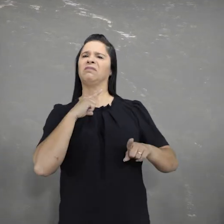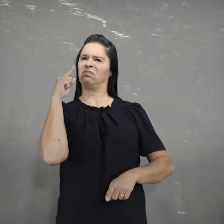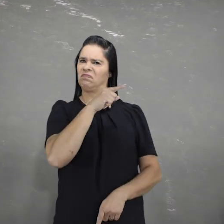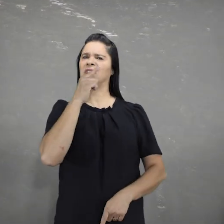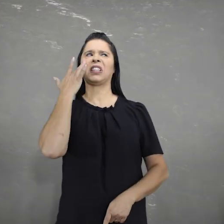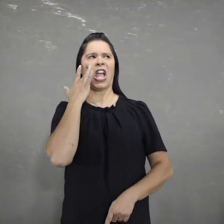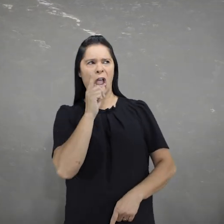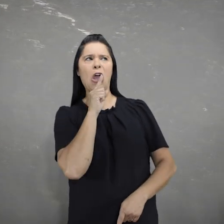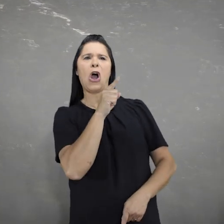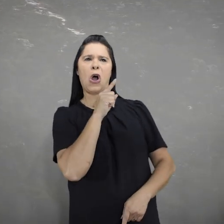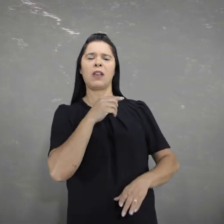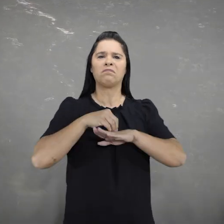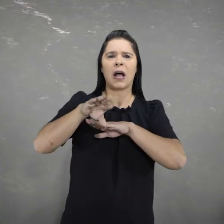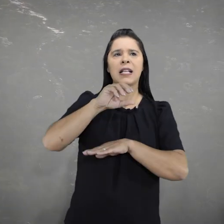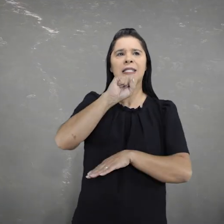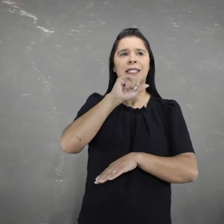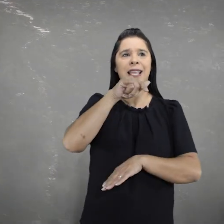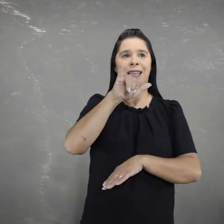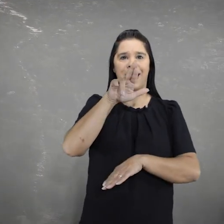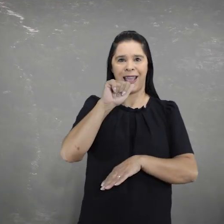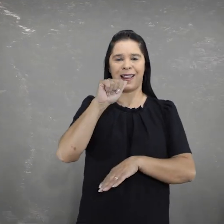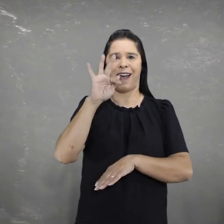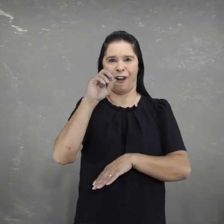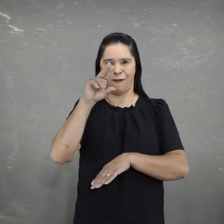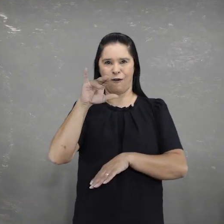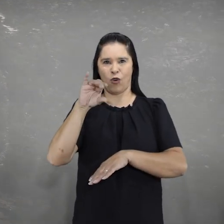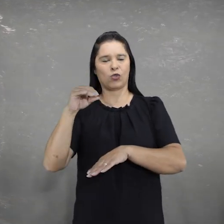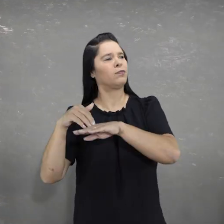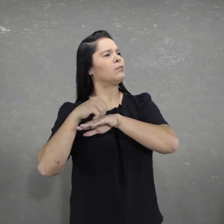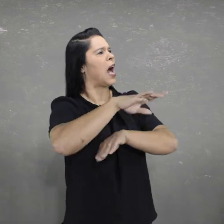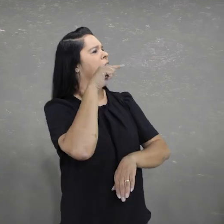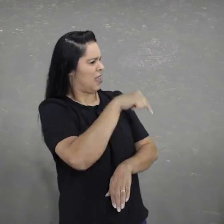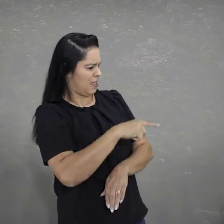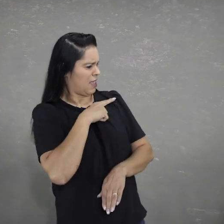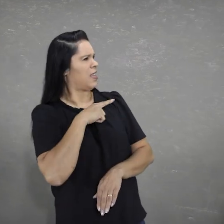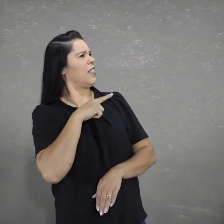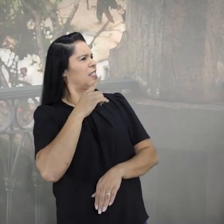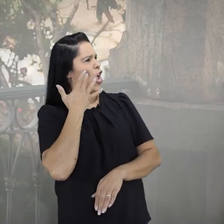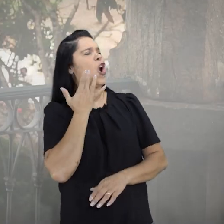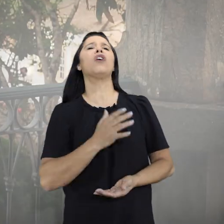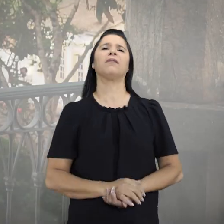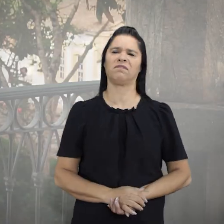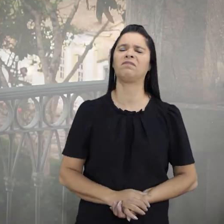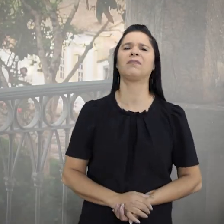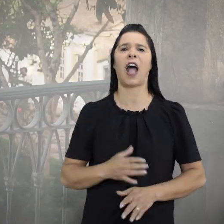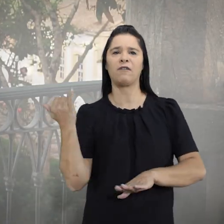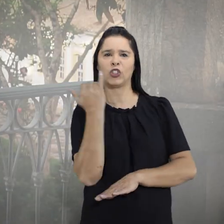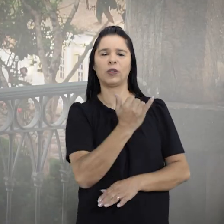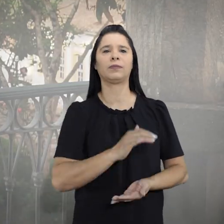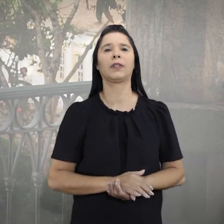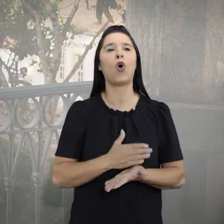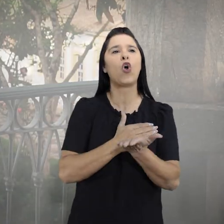Siqueira Afonso passa para o fundador dessas duas cidades, que aqui haveria ouro. Com isso a cidade, né, que começou